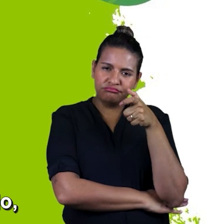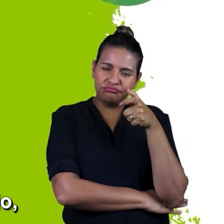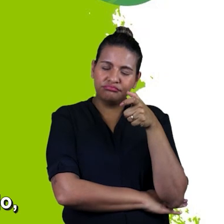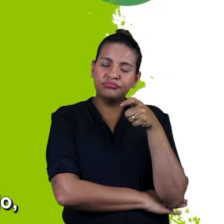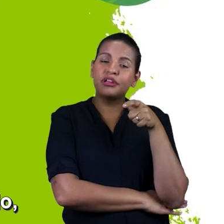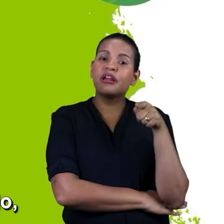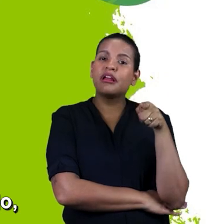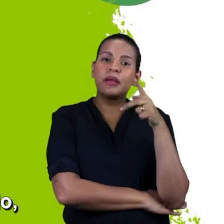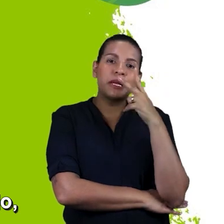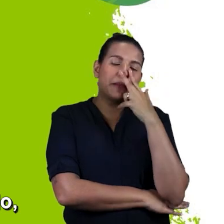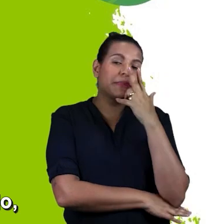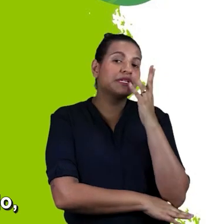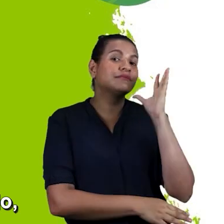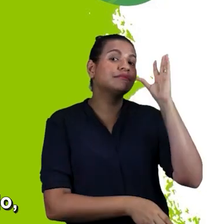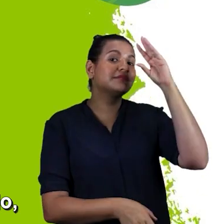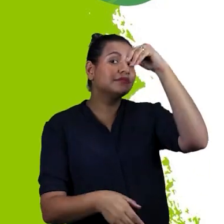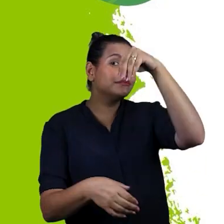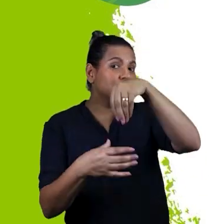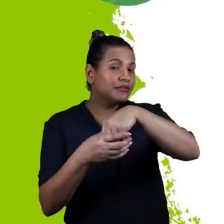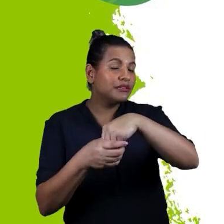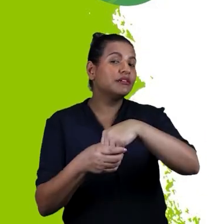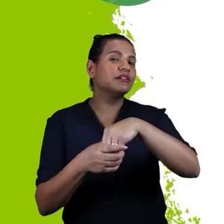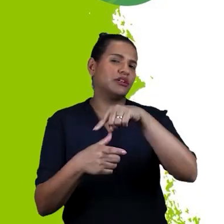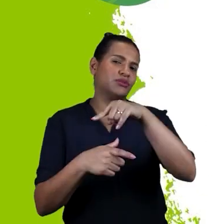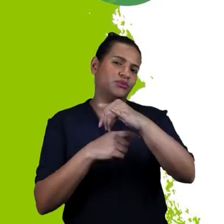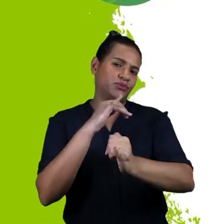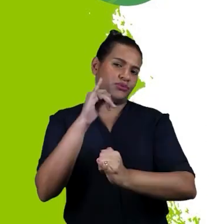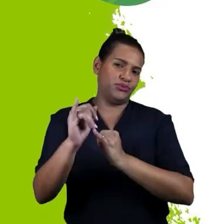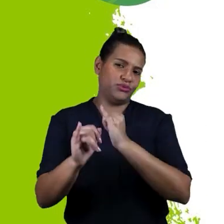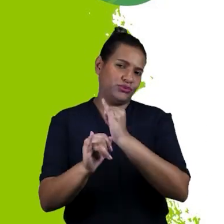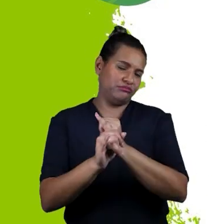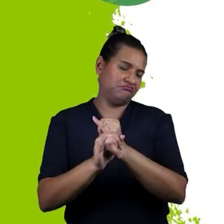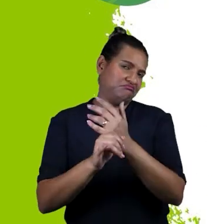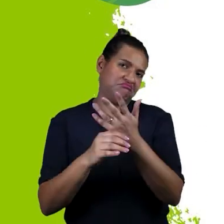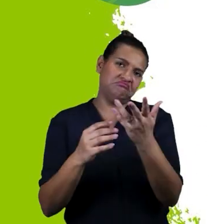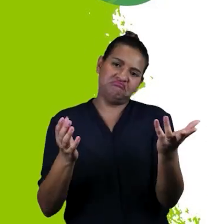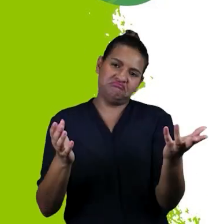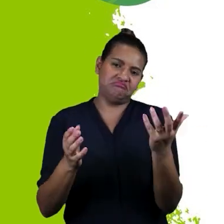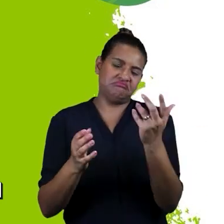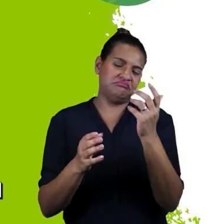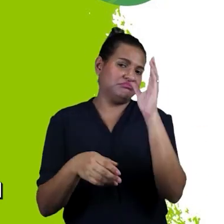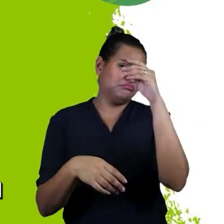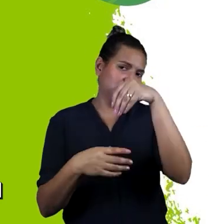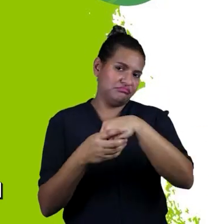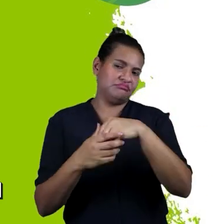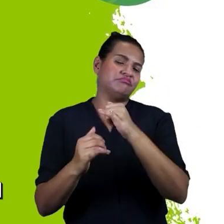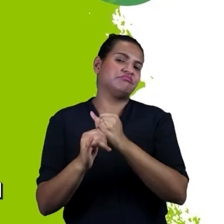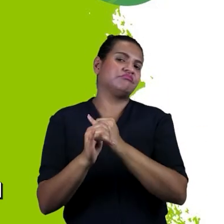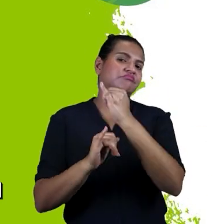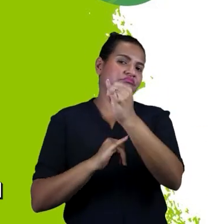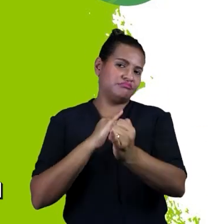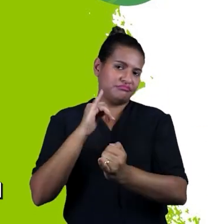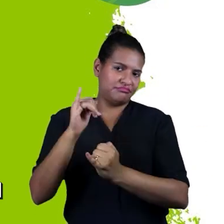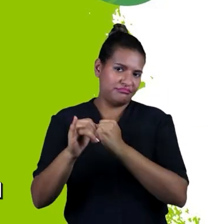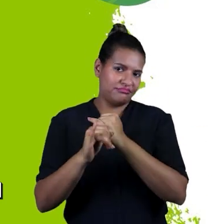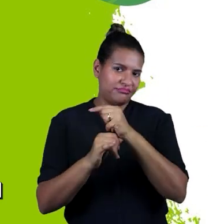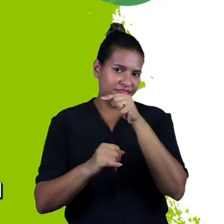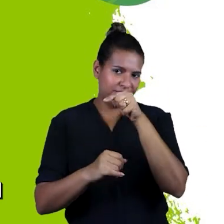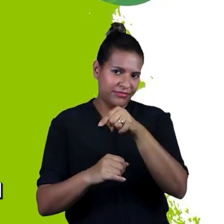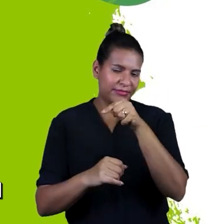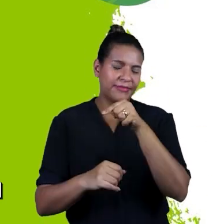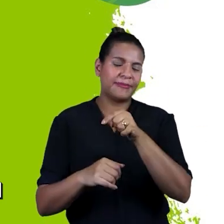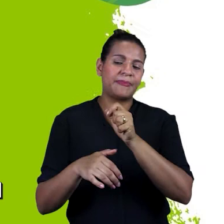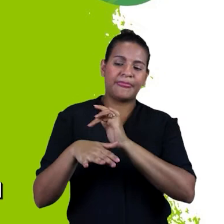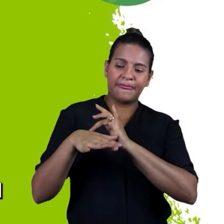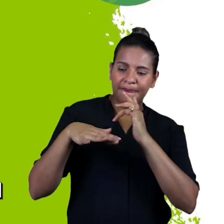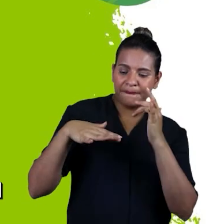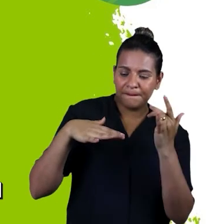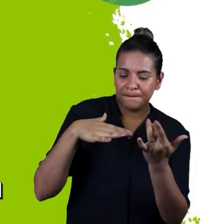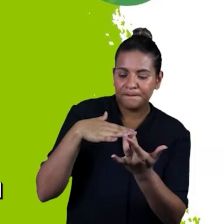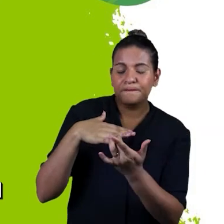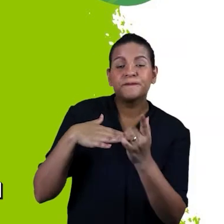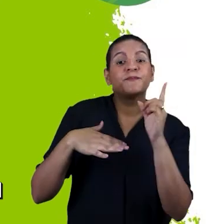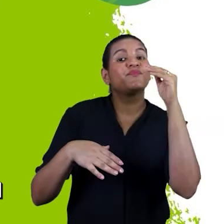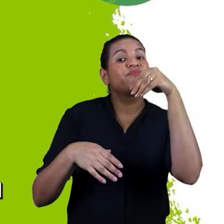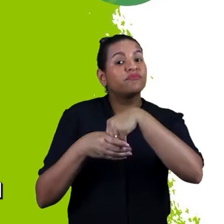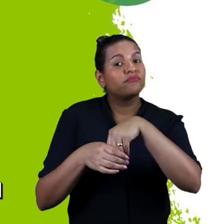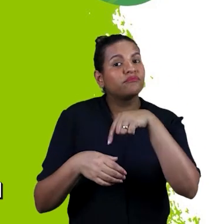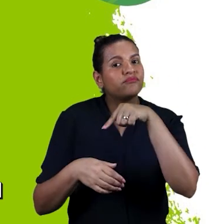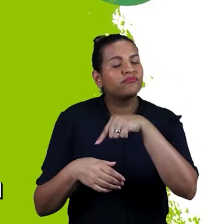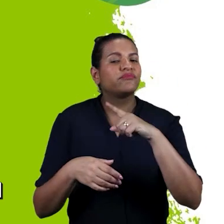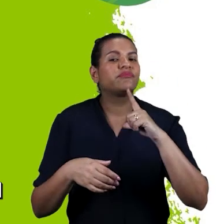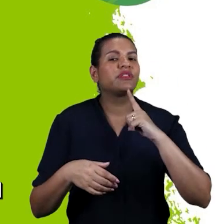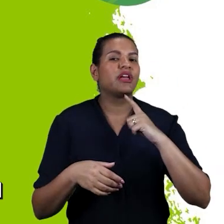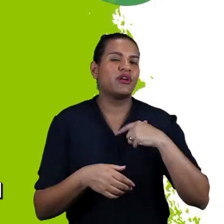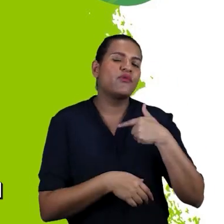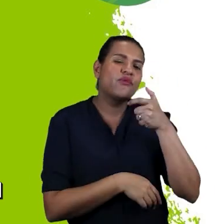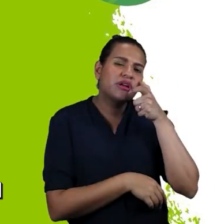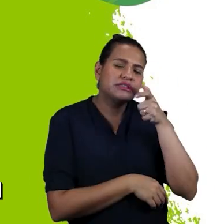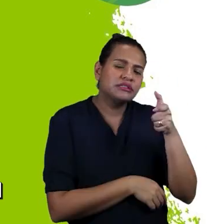assistindo determinado conteúdo, gera uma informação para, enfim, para o algoritmo, né, que a gente chama